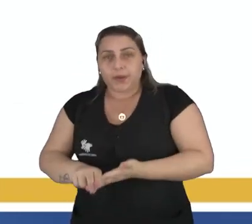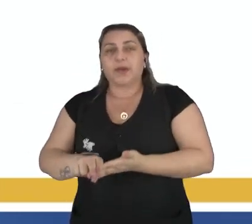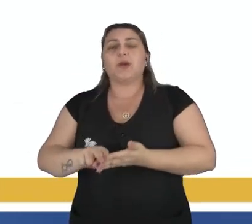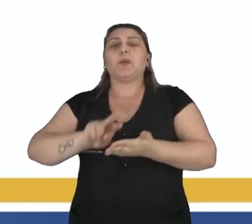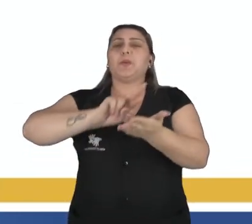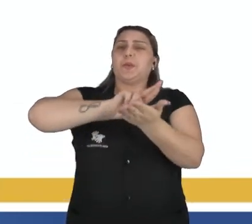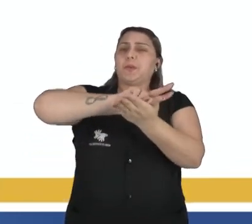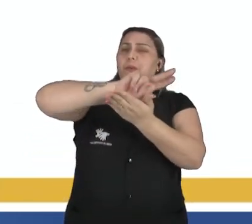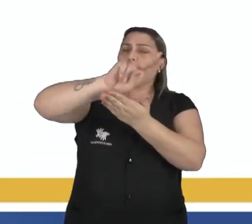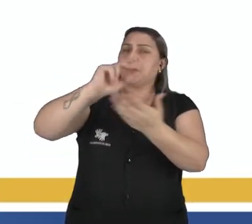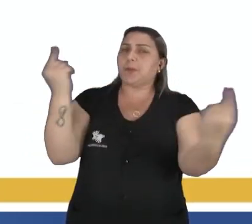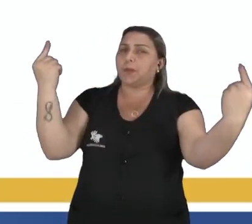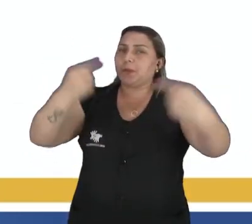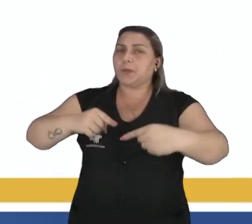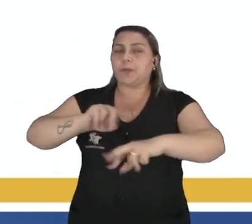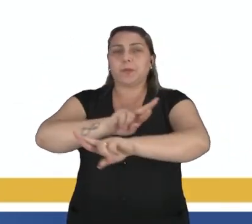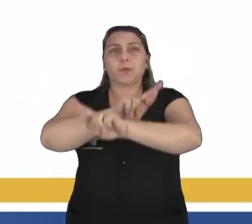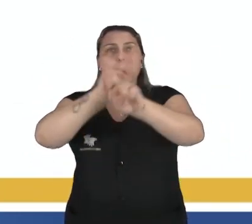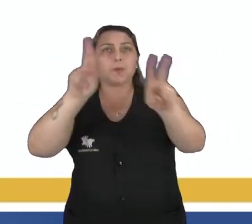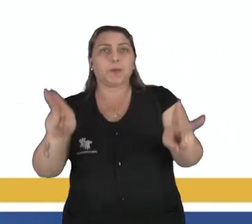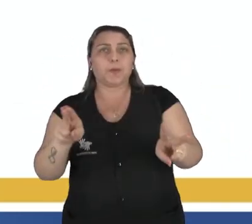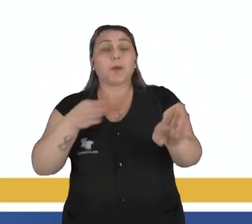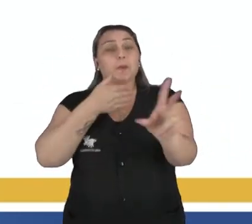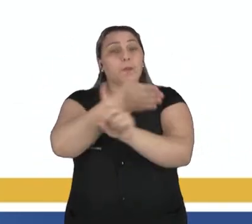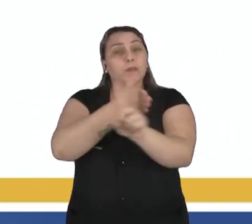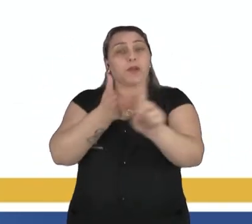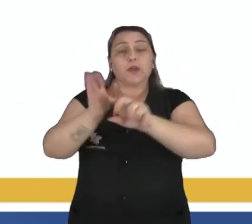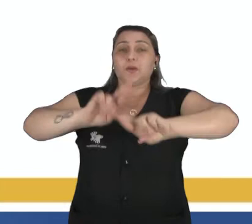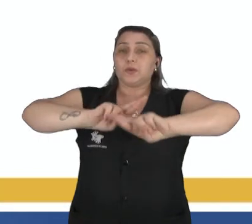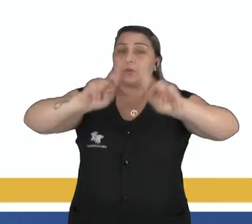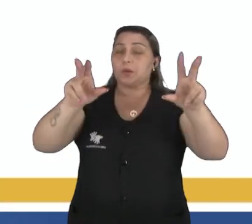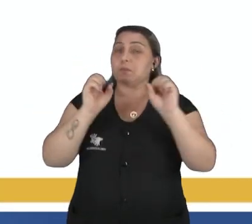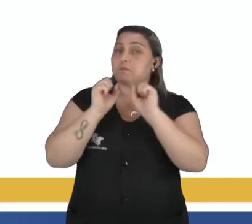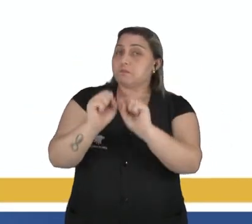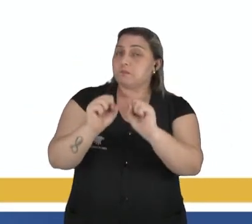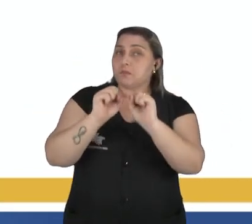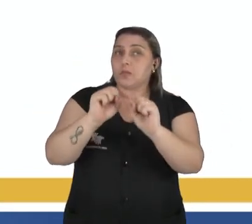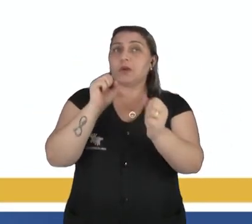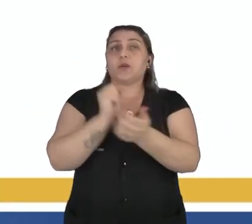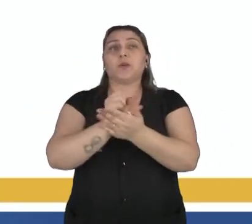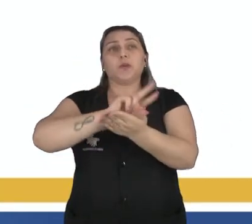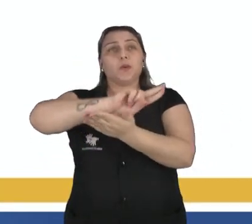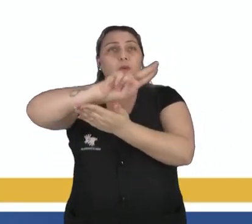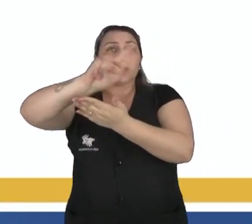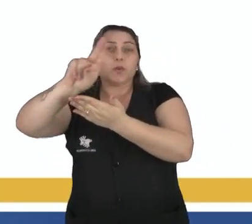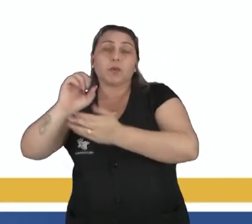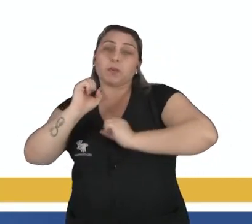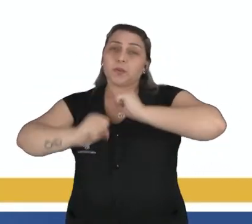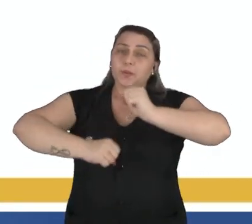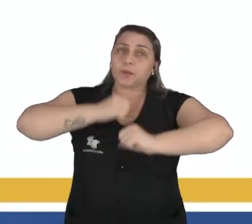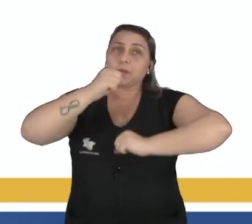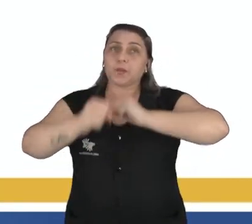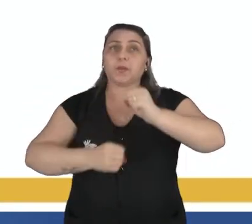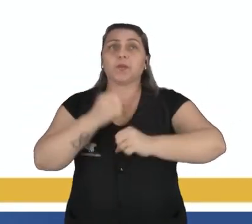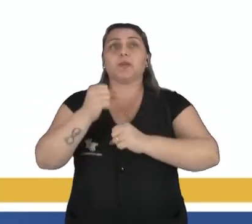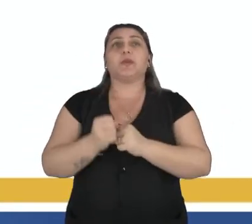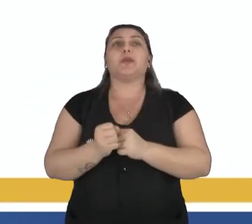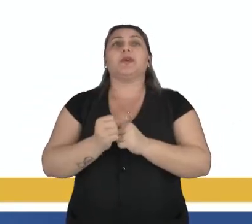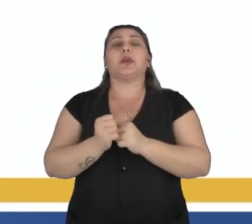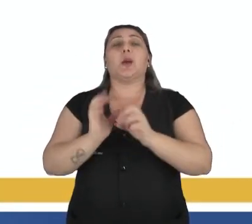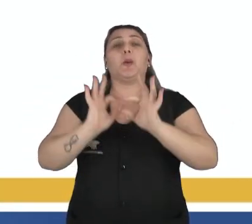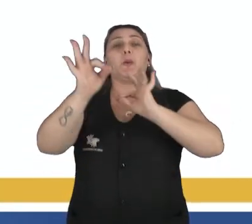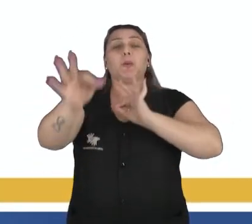inclui diversas competições diferentes, modalidades diferentes, que podem ser diversos tipos de corrida, como de